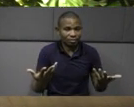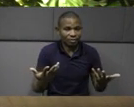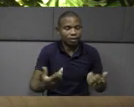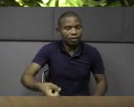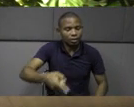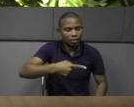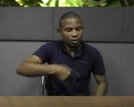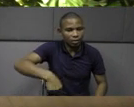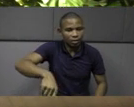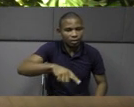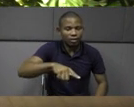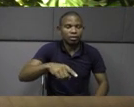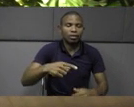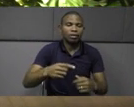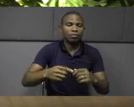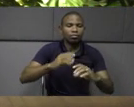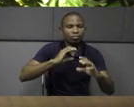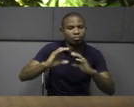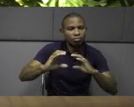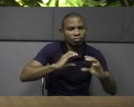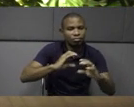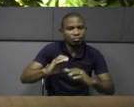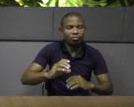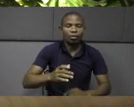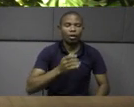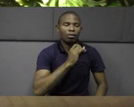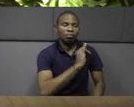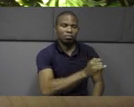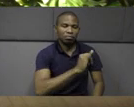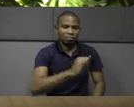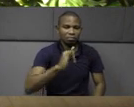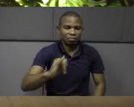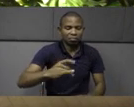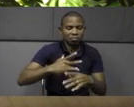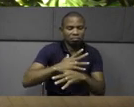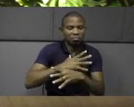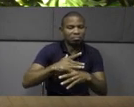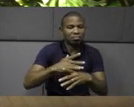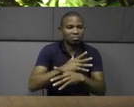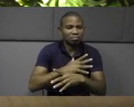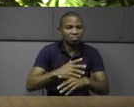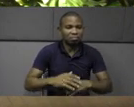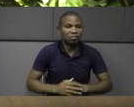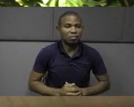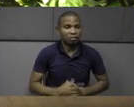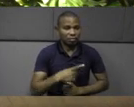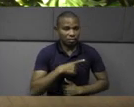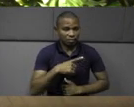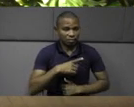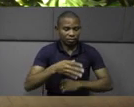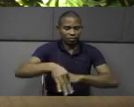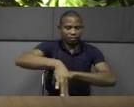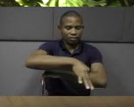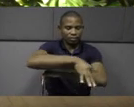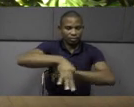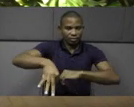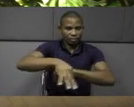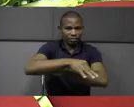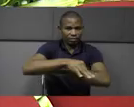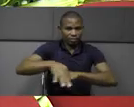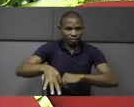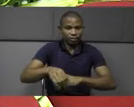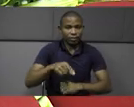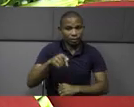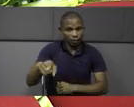e nós fomos inclusive até o autor falando do arquiteto yaniel teto